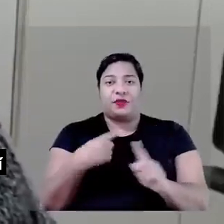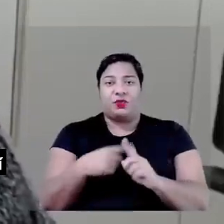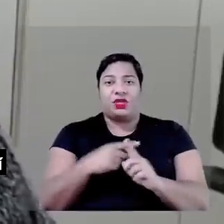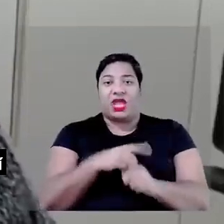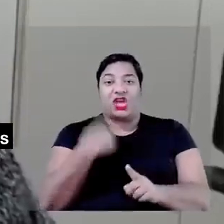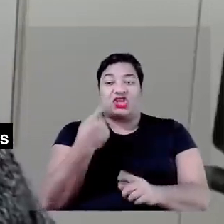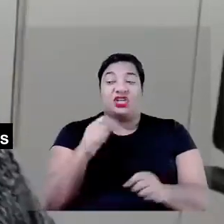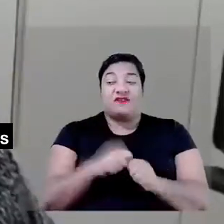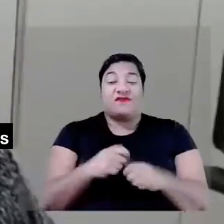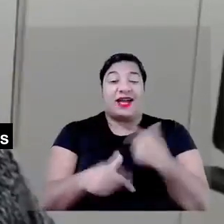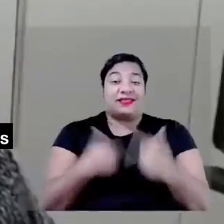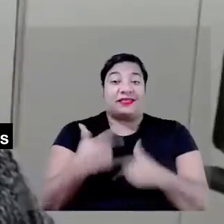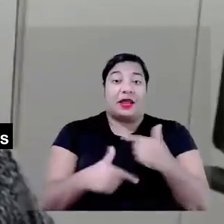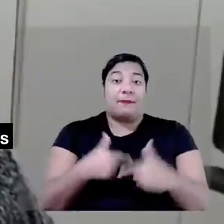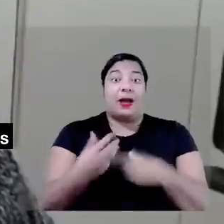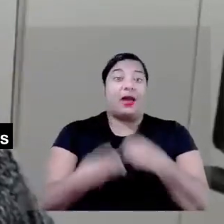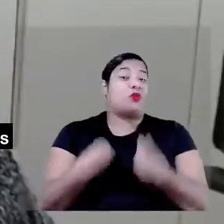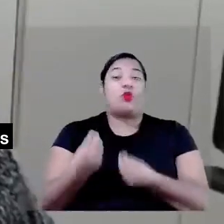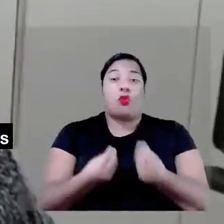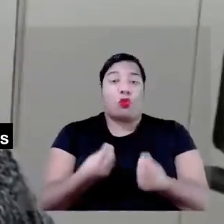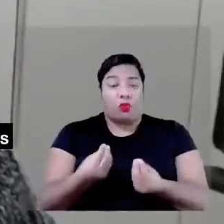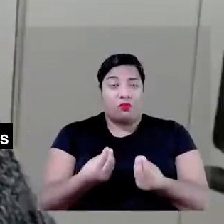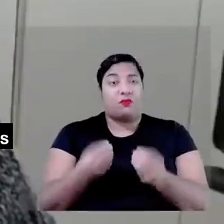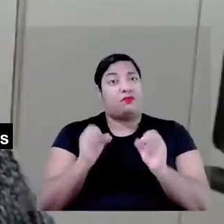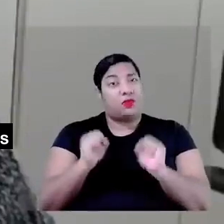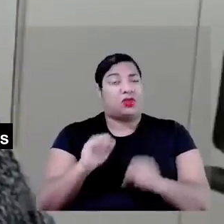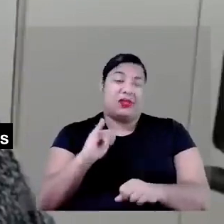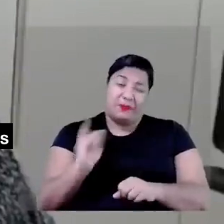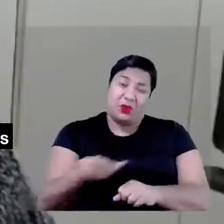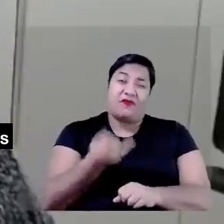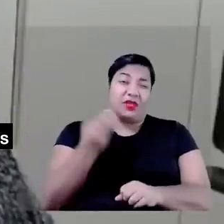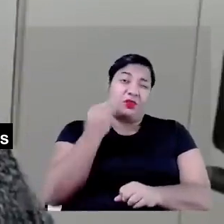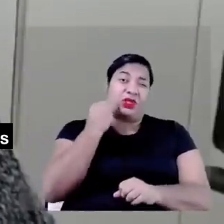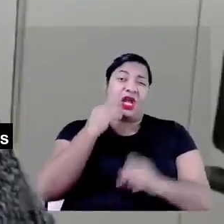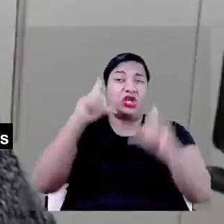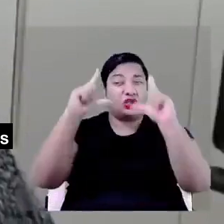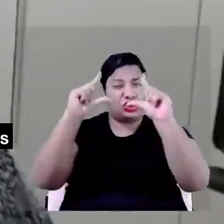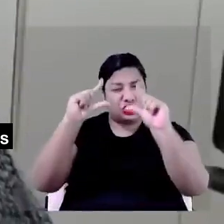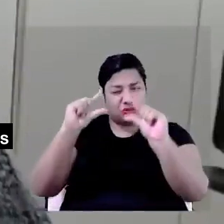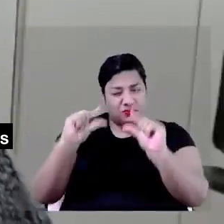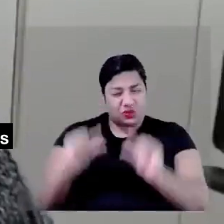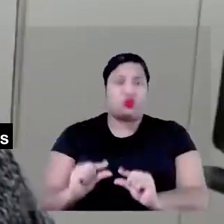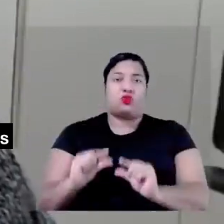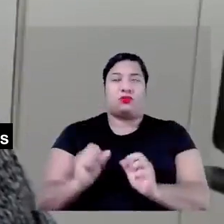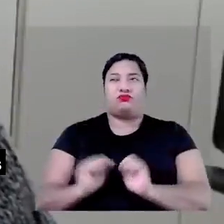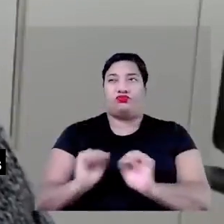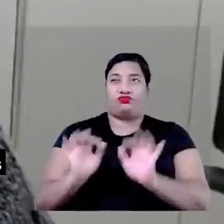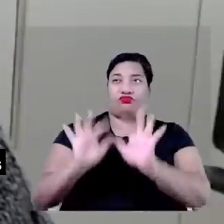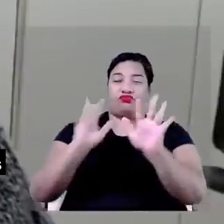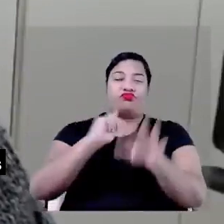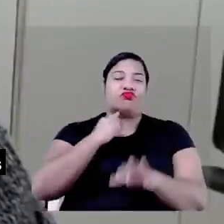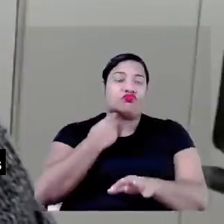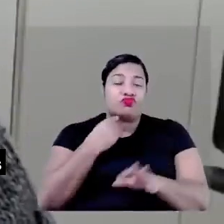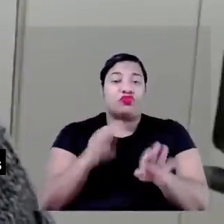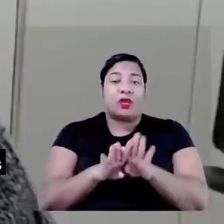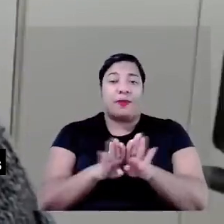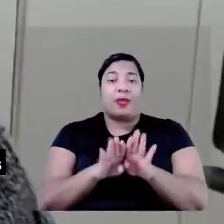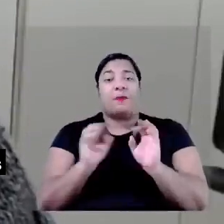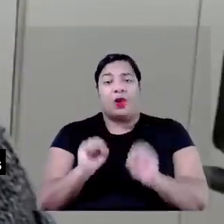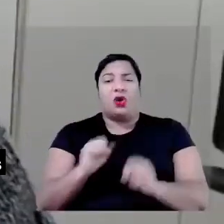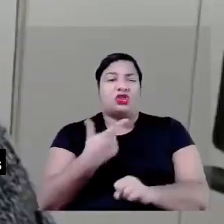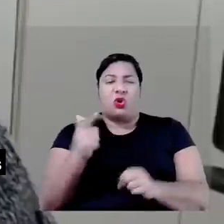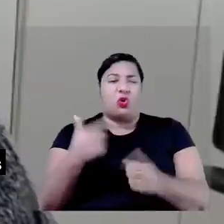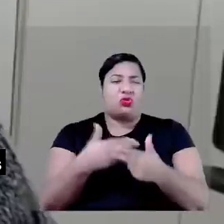ela geraria aí uma grande oportunidade da gente reduzir drasticamente as emissões e, obviamente, que existem outras medidas um pouco